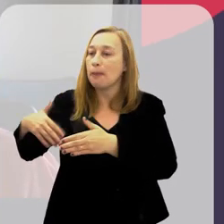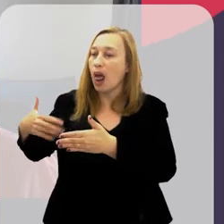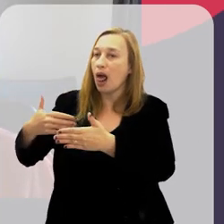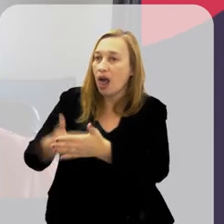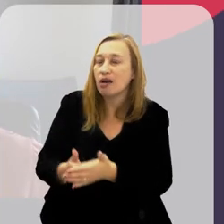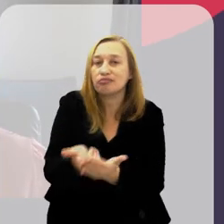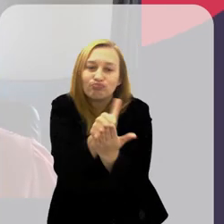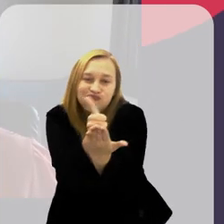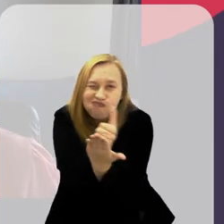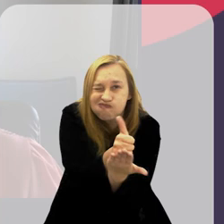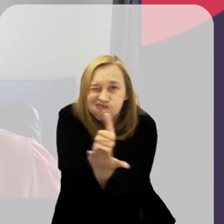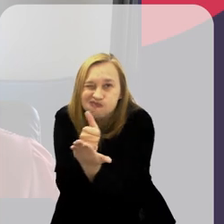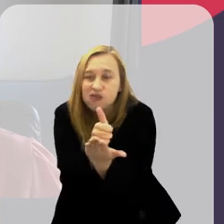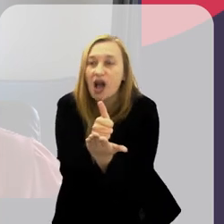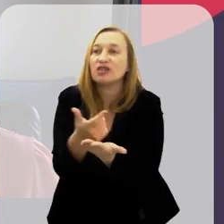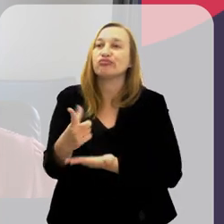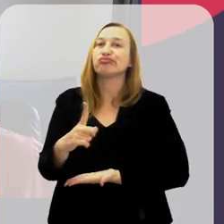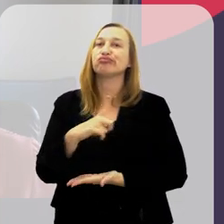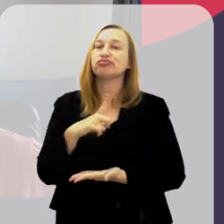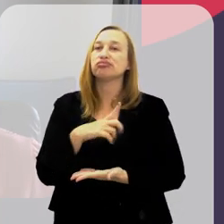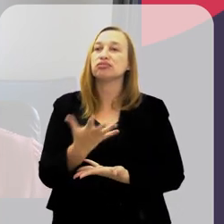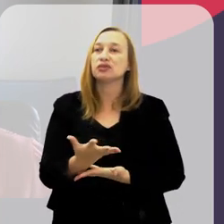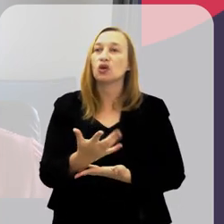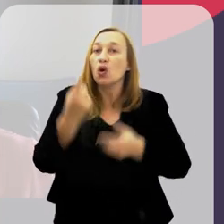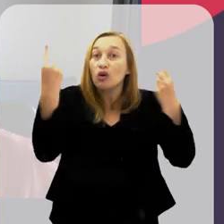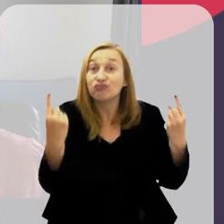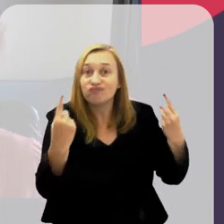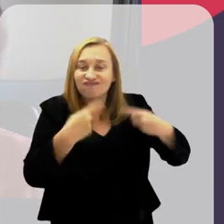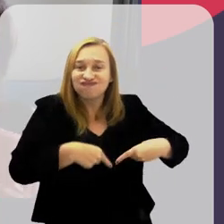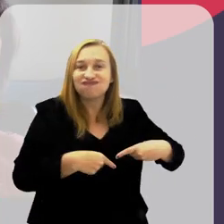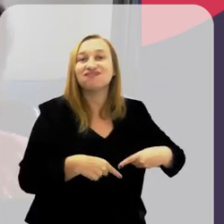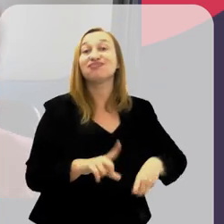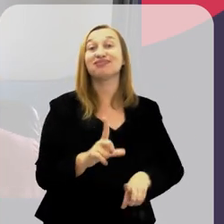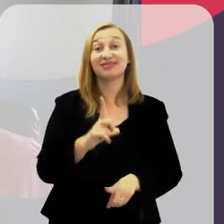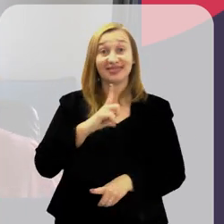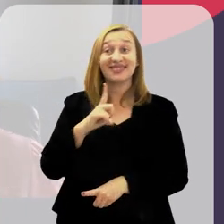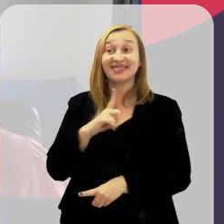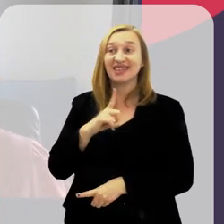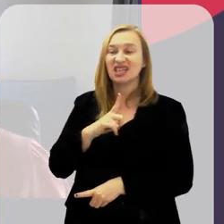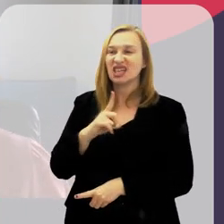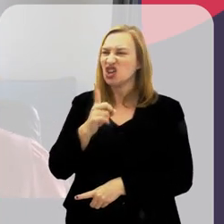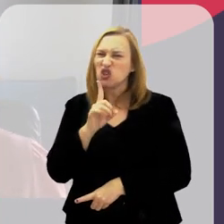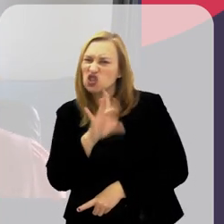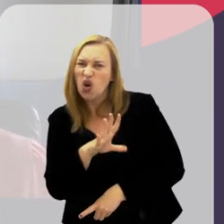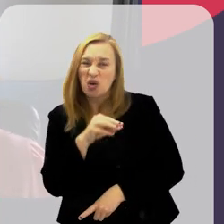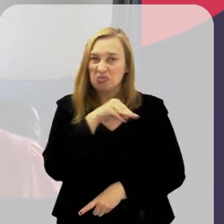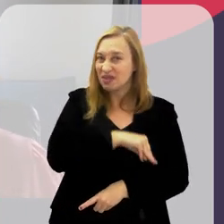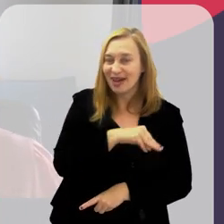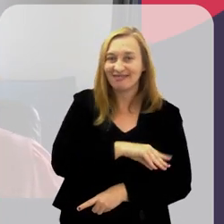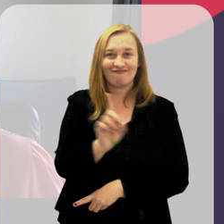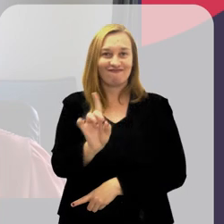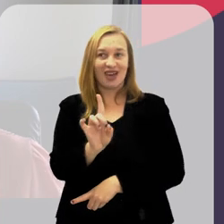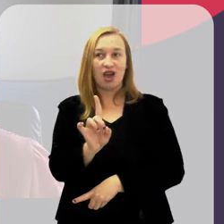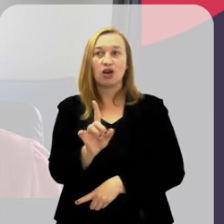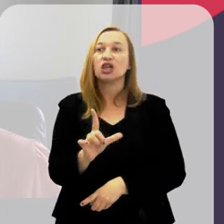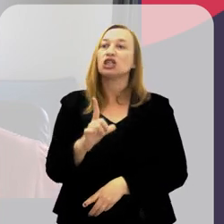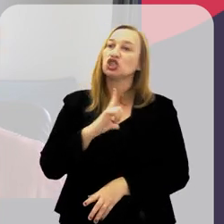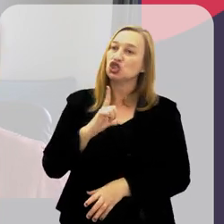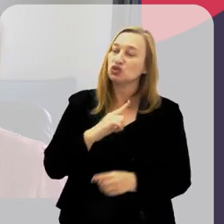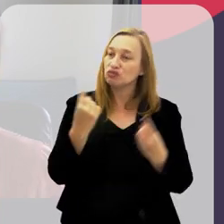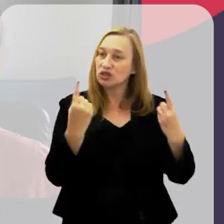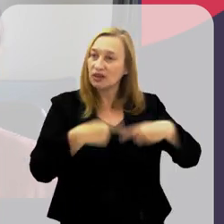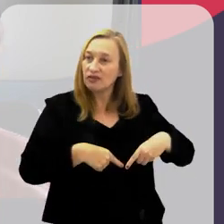nisso, ao longo do jogo, a gente tinha desafios, né, que não eram só